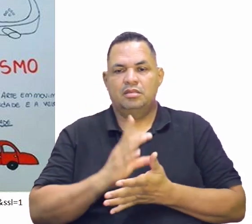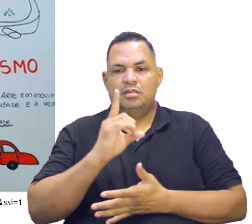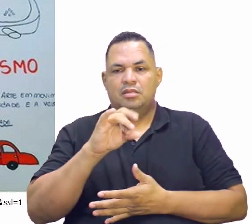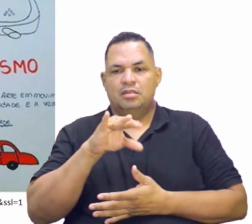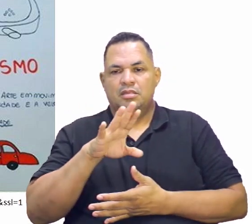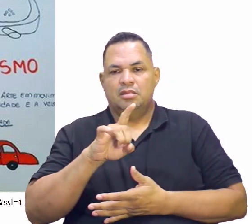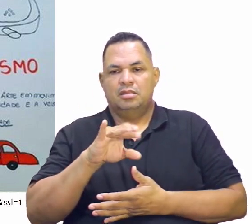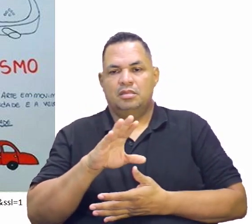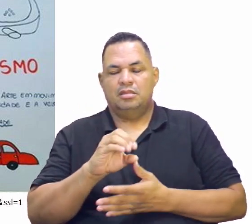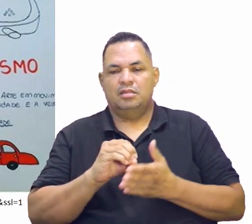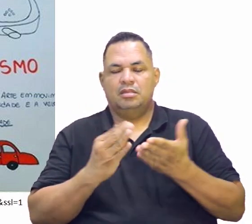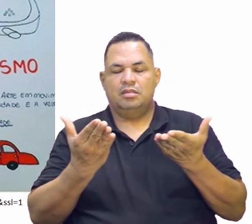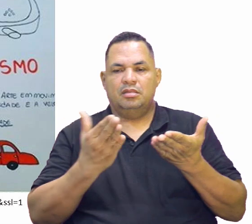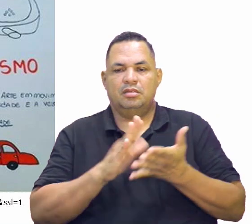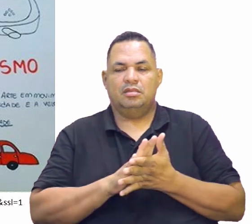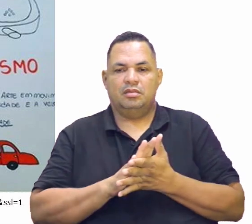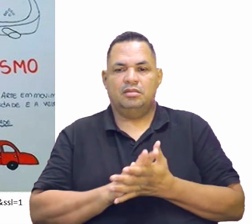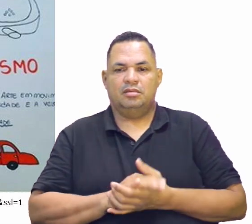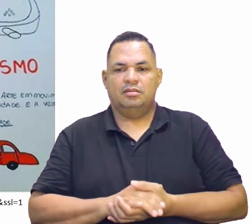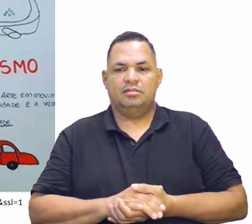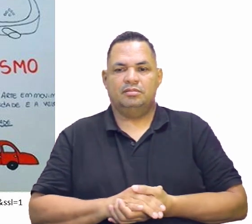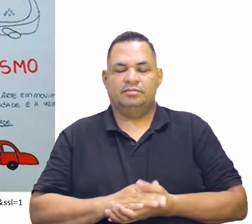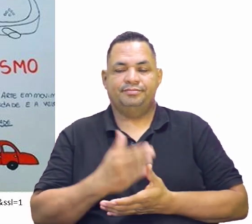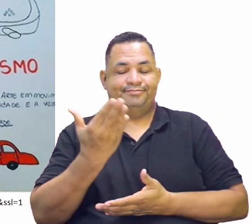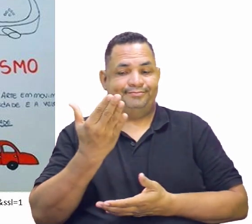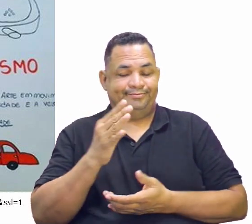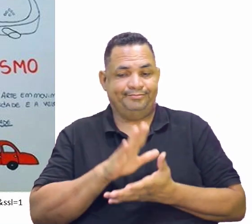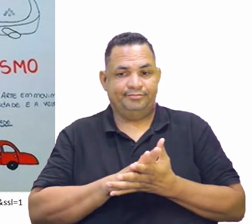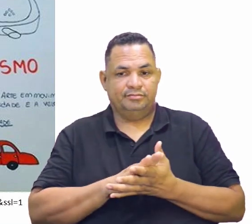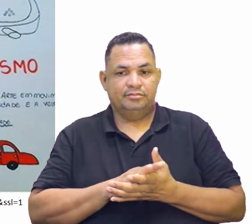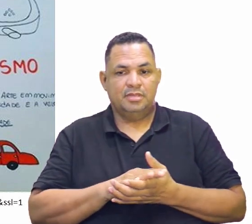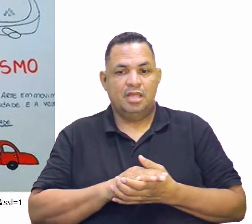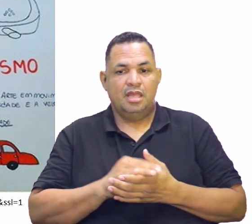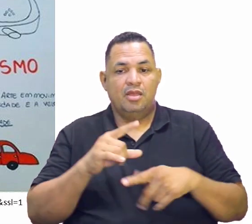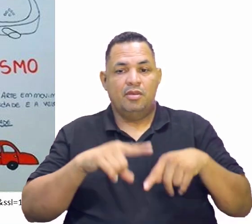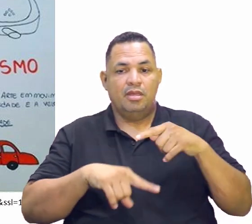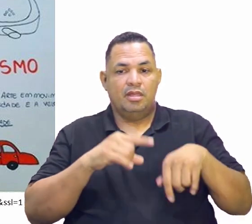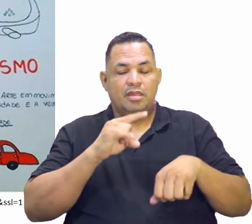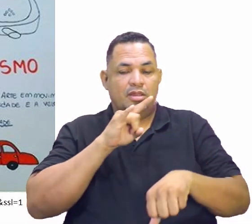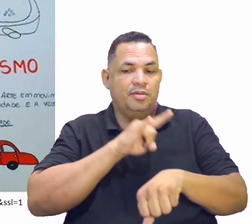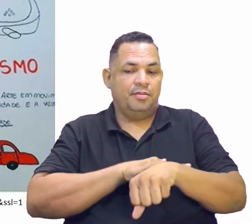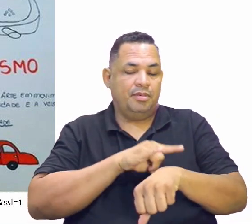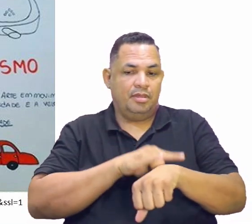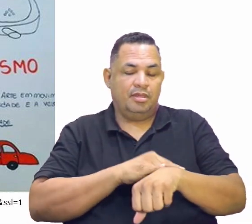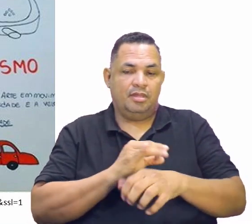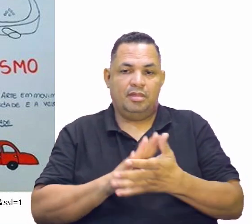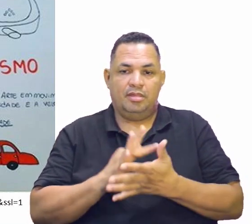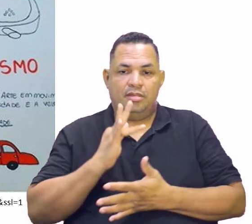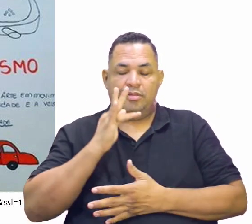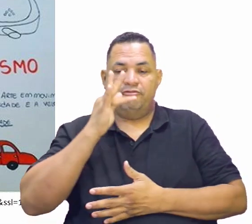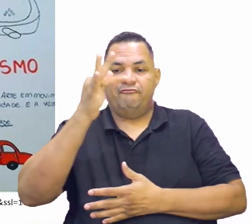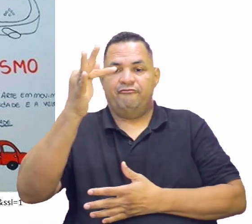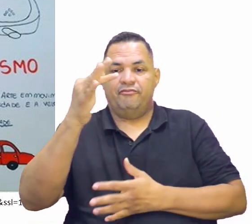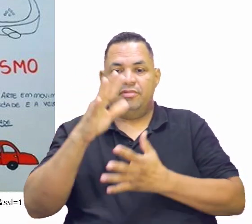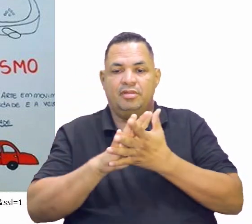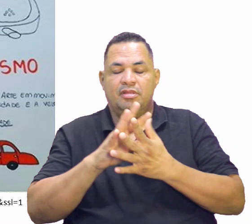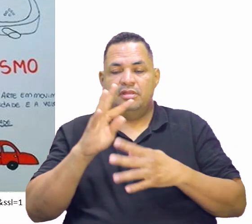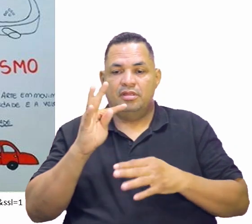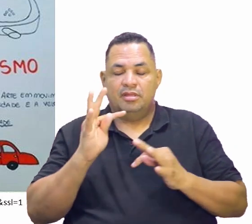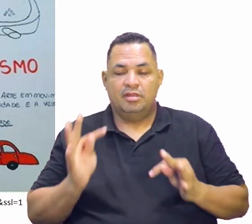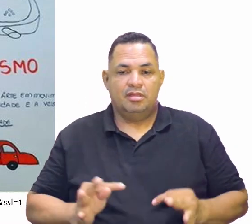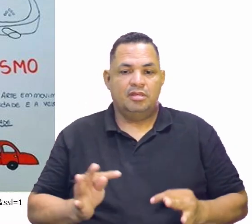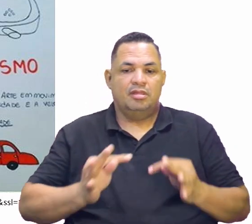Dadaísmo. Nada, não quer dizer nada com nada, mas tá aí, ó, o mictório. E o futurismo? A questão da tecnologia,